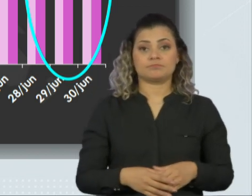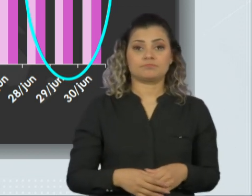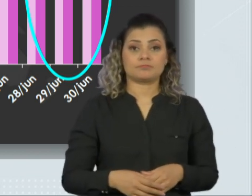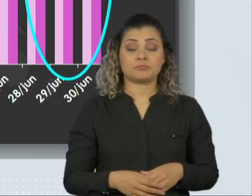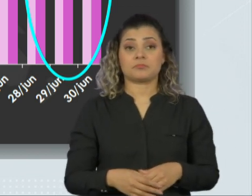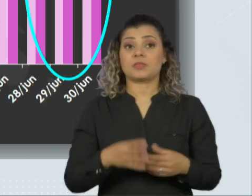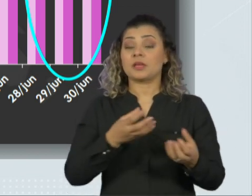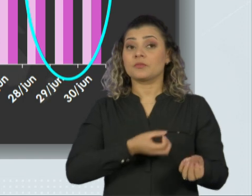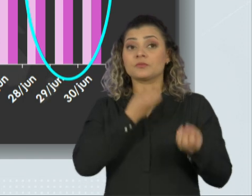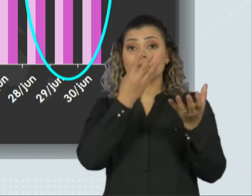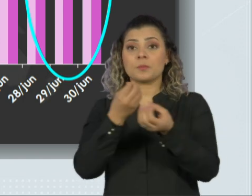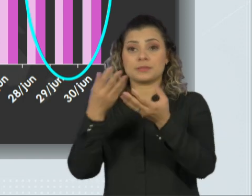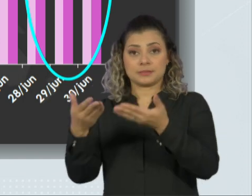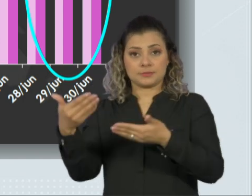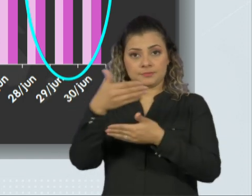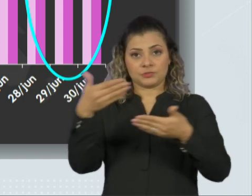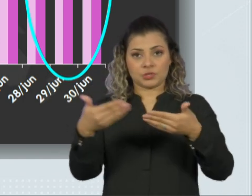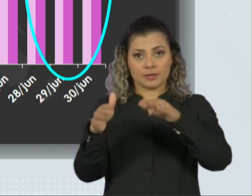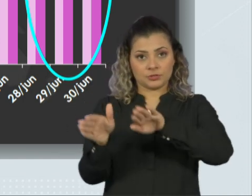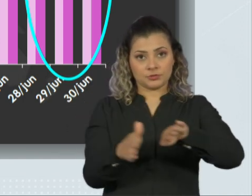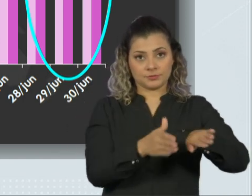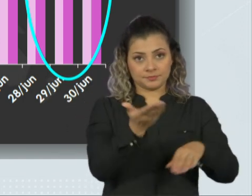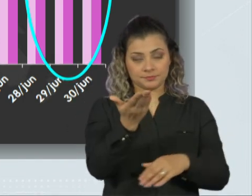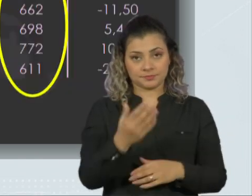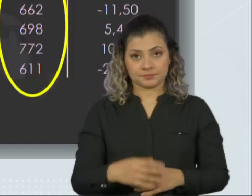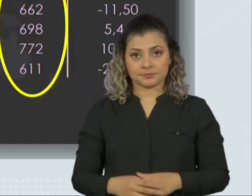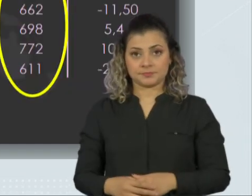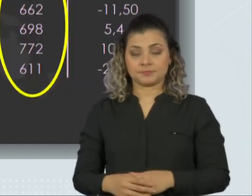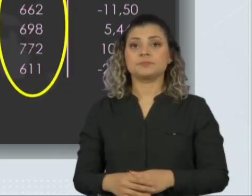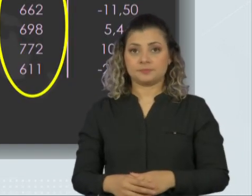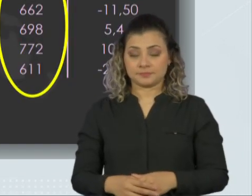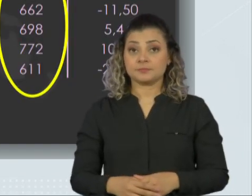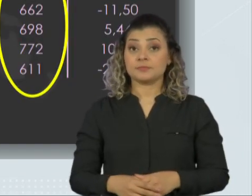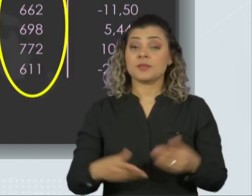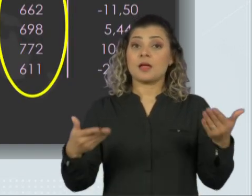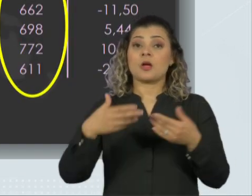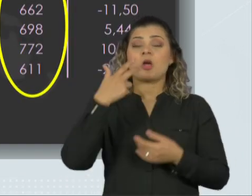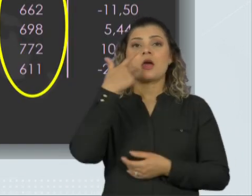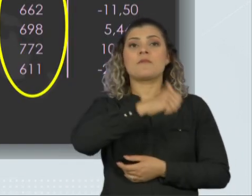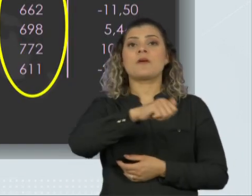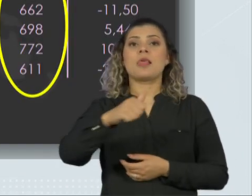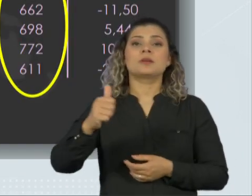A informação seguinte, no próximo slide, é uma análise